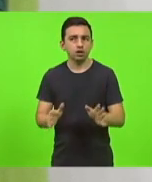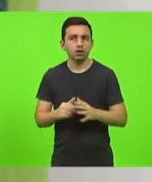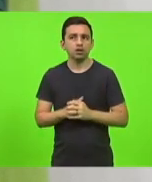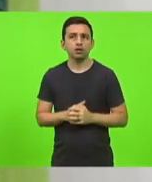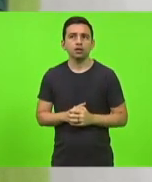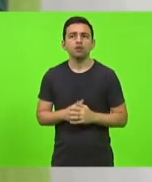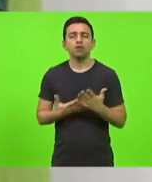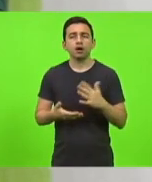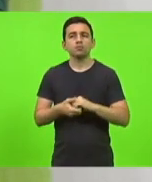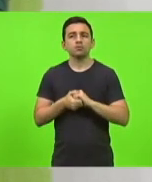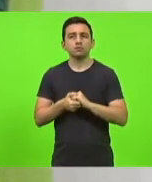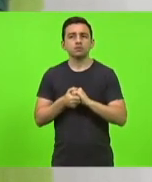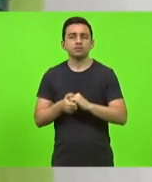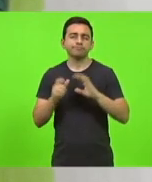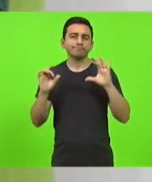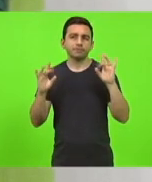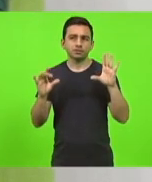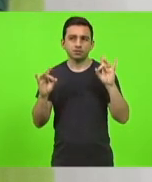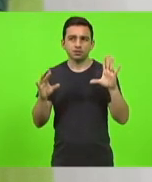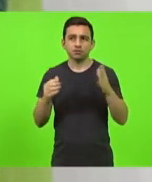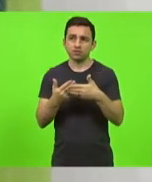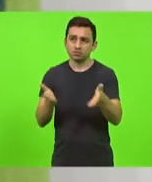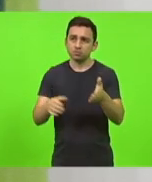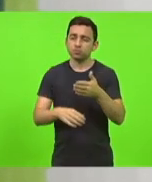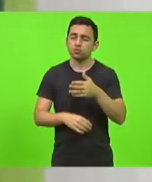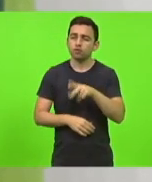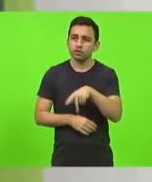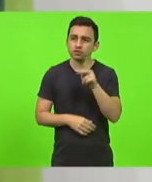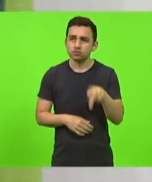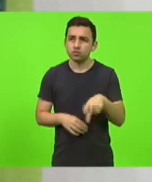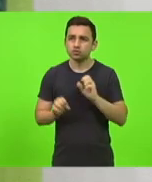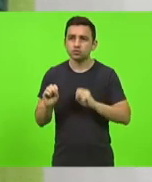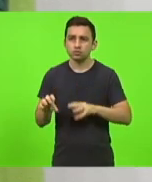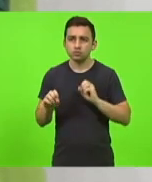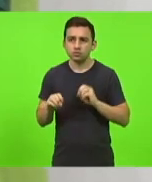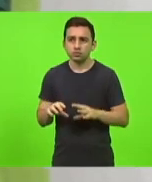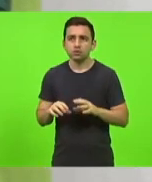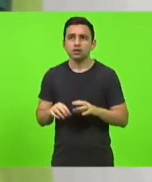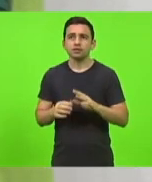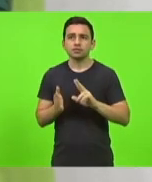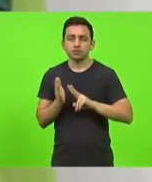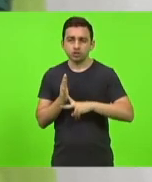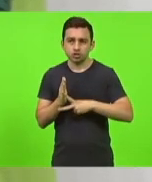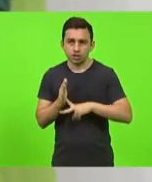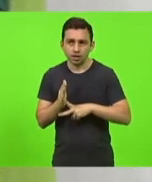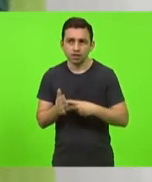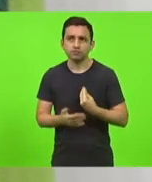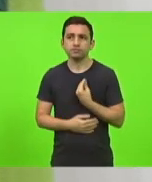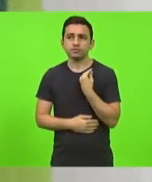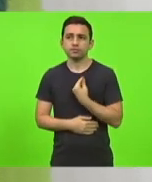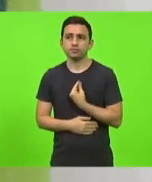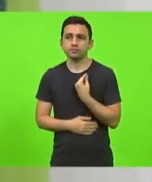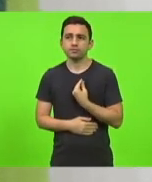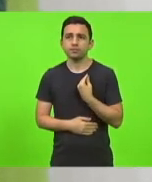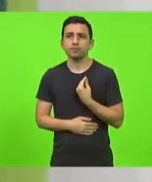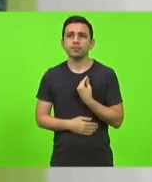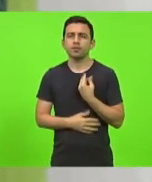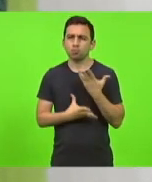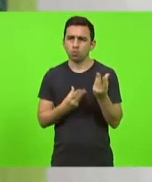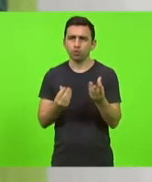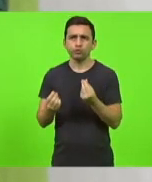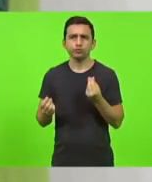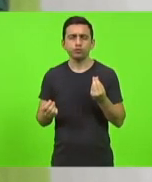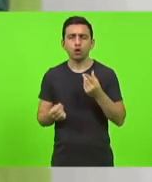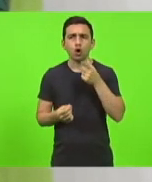quero cumprimentar especialmente nossos professores, educadores, sindicato que está aqui presente. Muitos vieram de